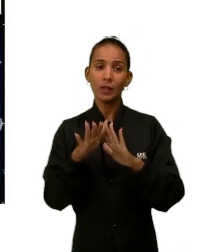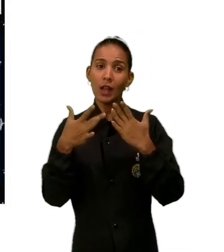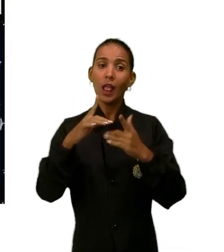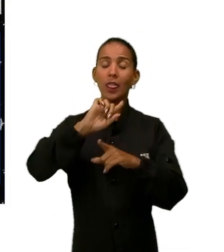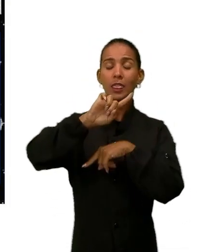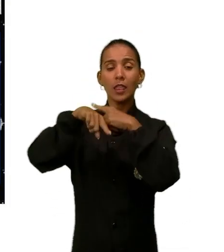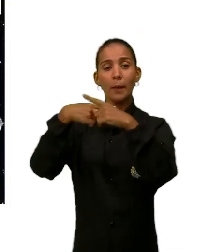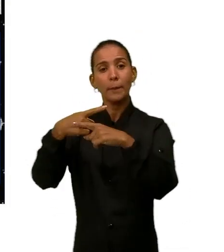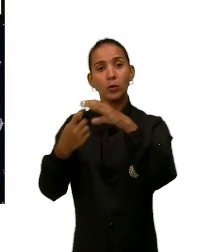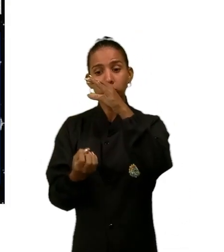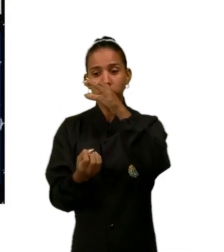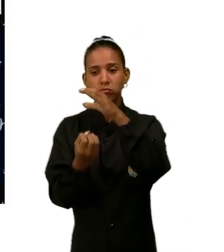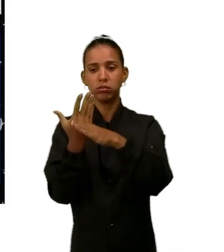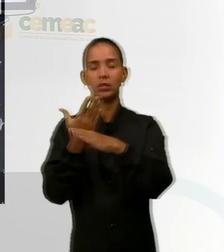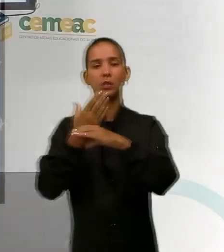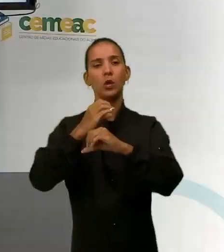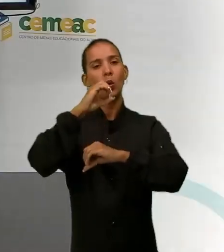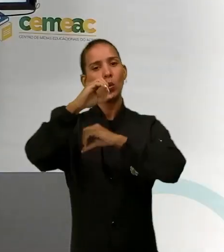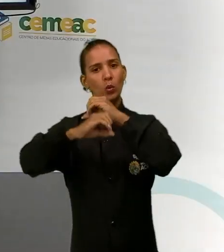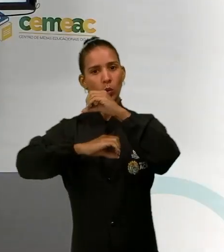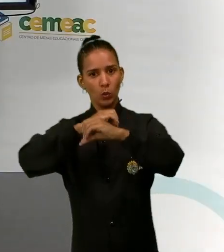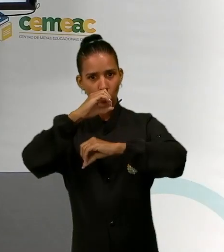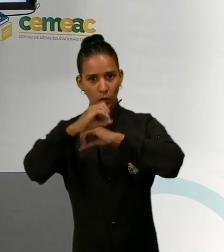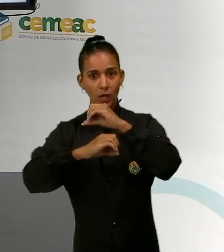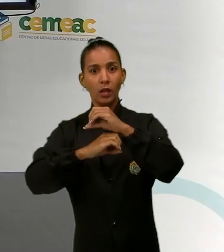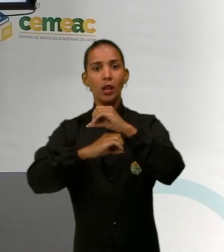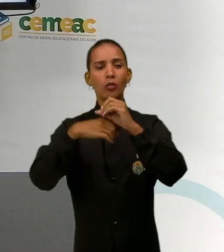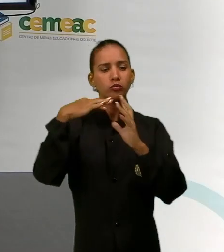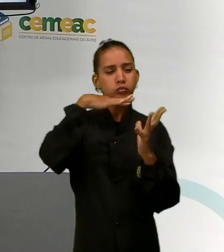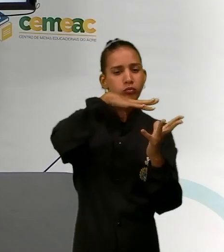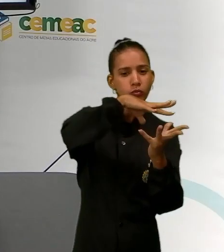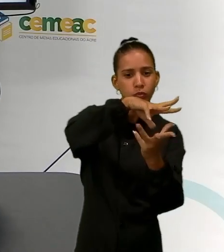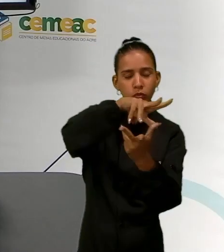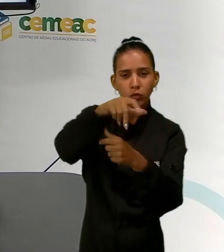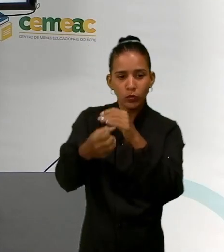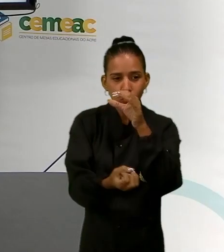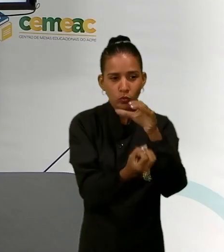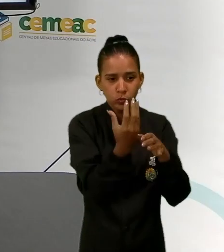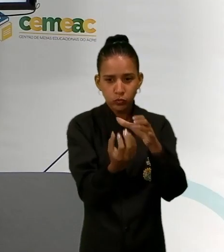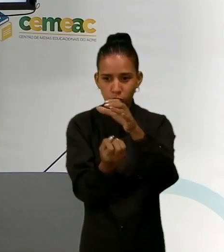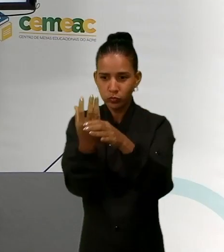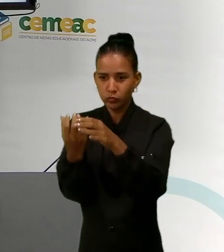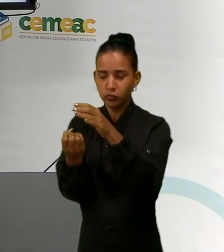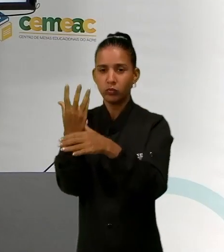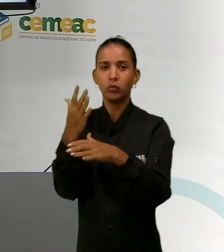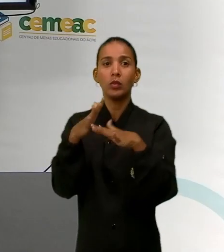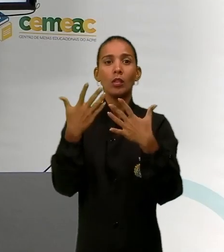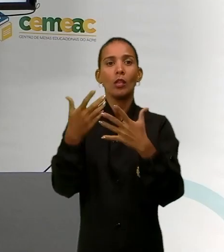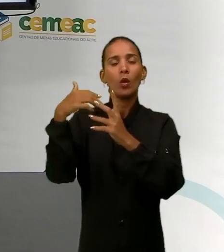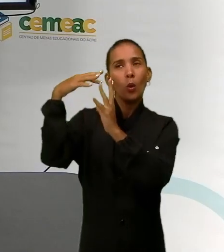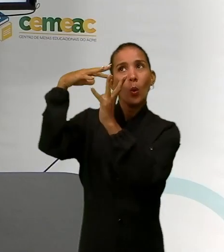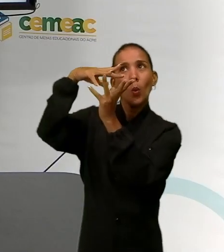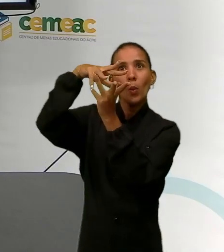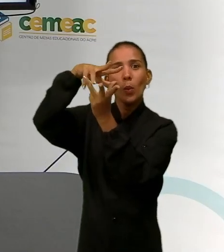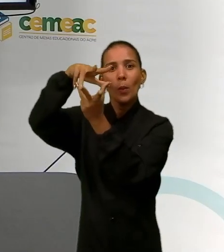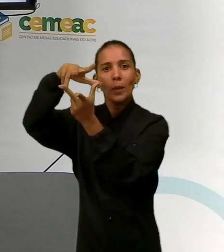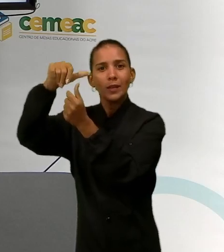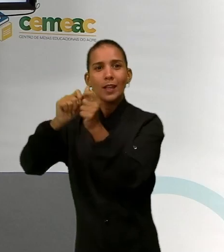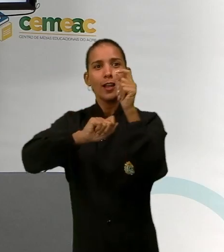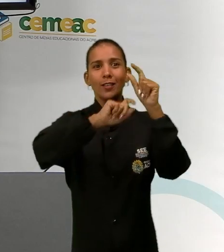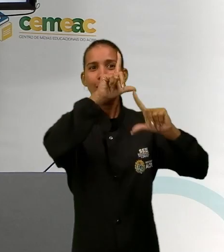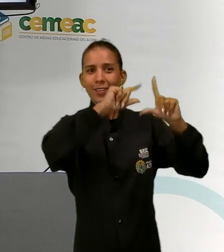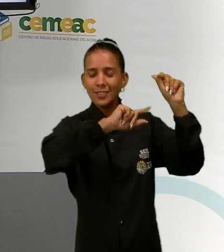formação desses átomos, todas as coisas foram sendo criadas. Né? Então, os planetas, as estrelas, as galáxias,